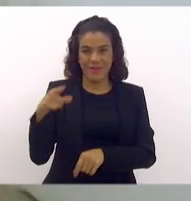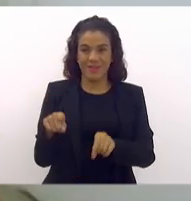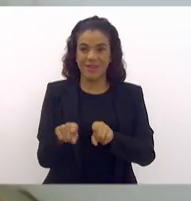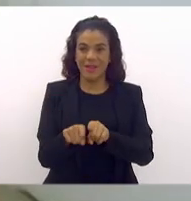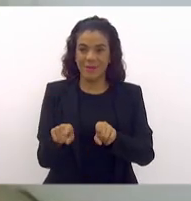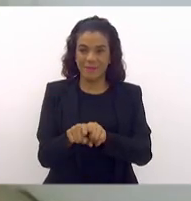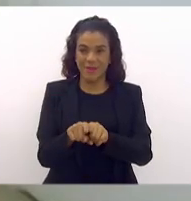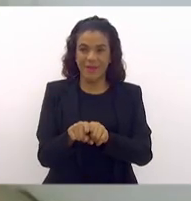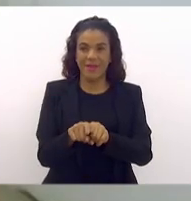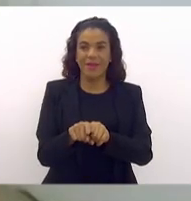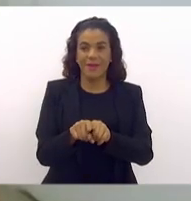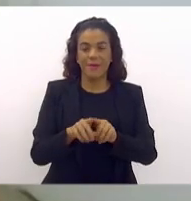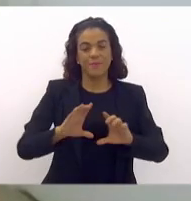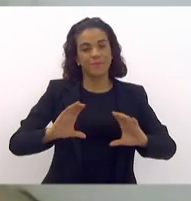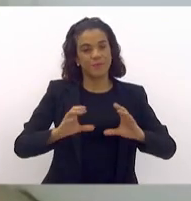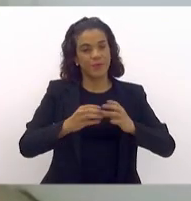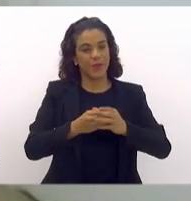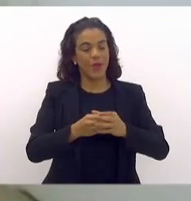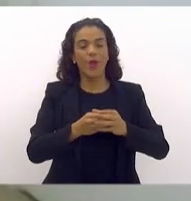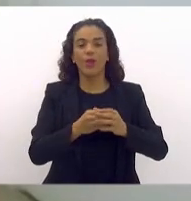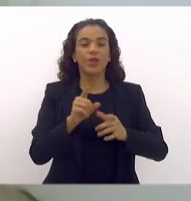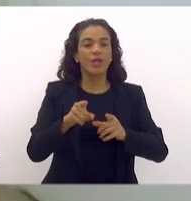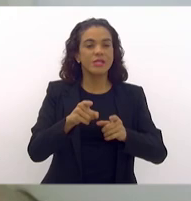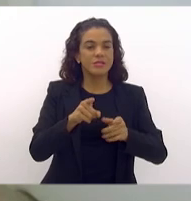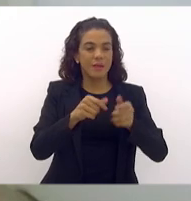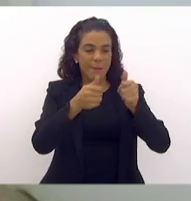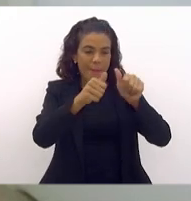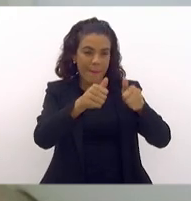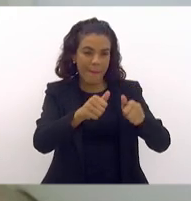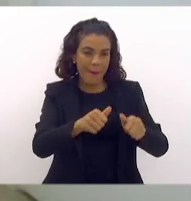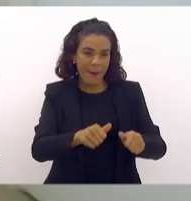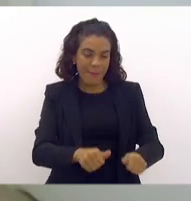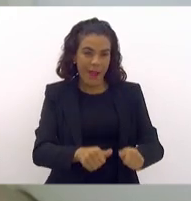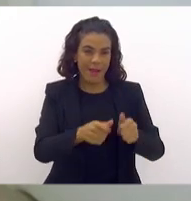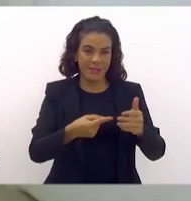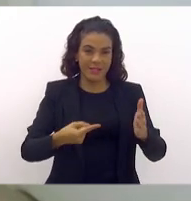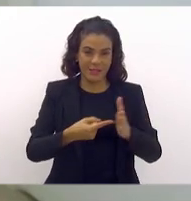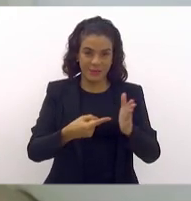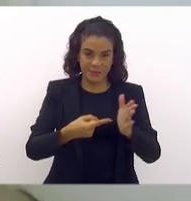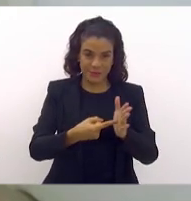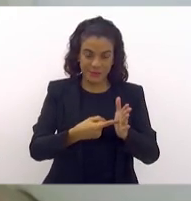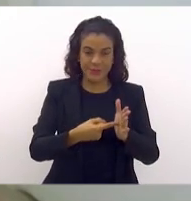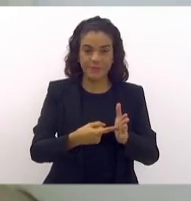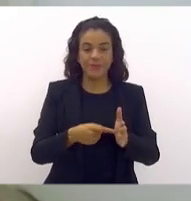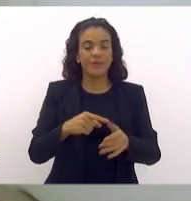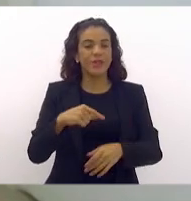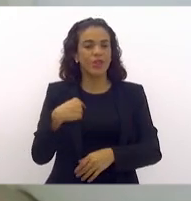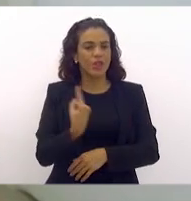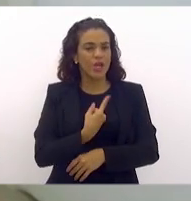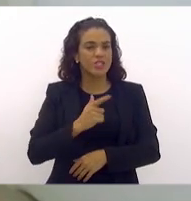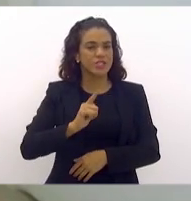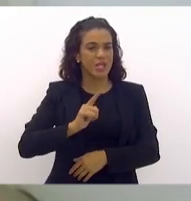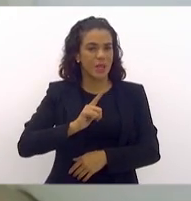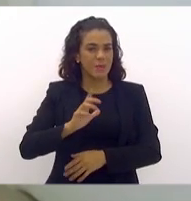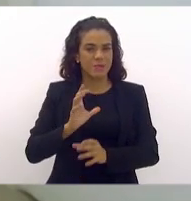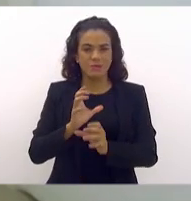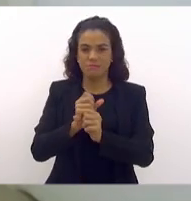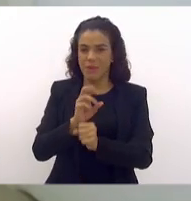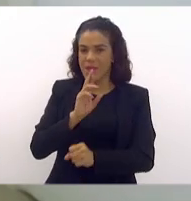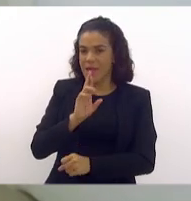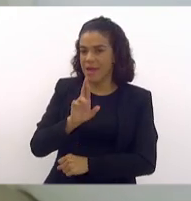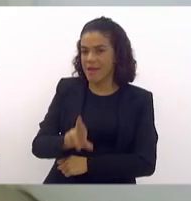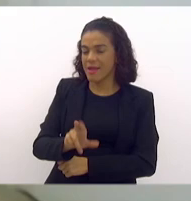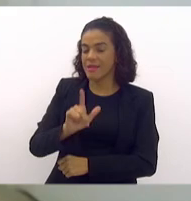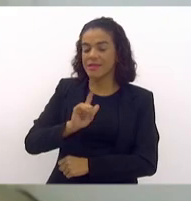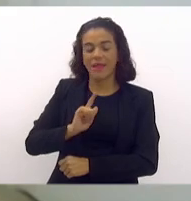Crimes Cibernéticos, que cuida de analisar essas denúncias, né? Então, o que a gente tem de resultados